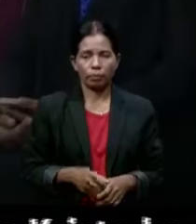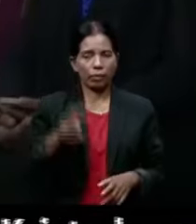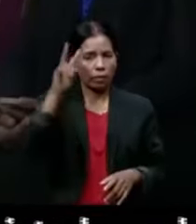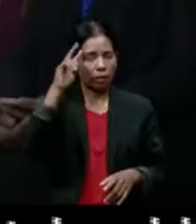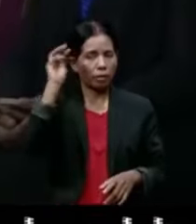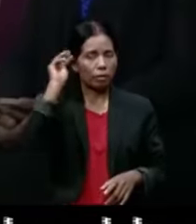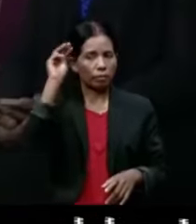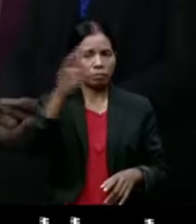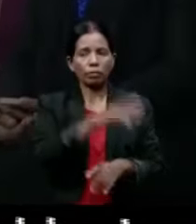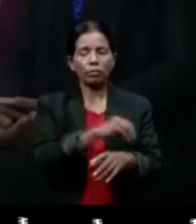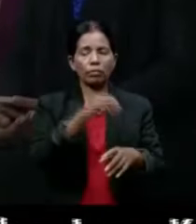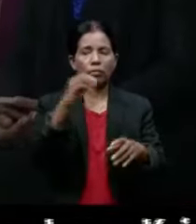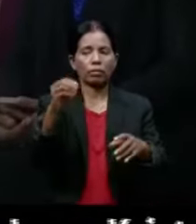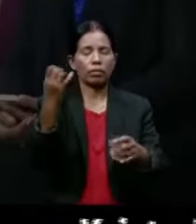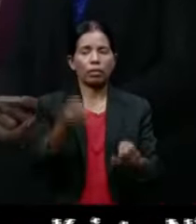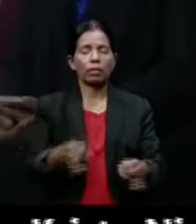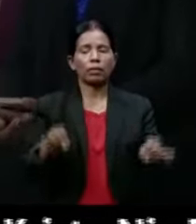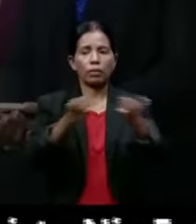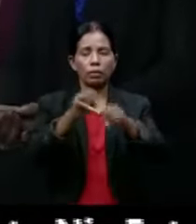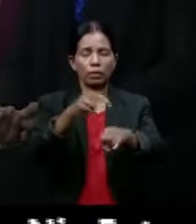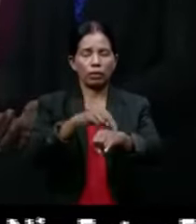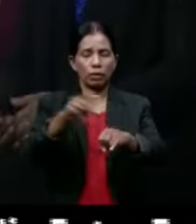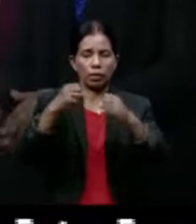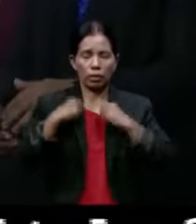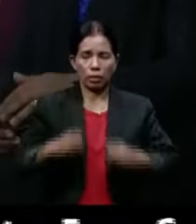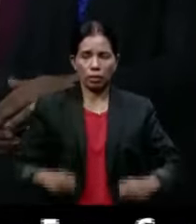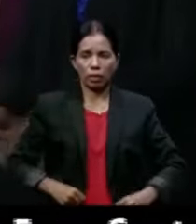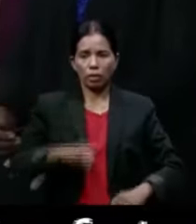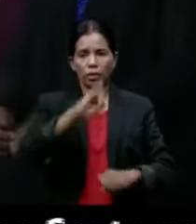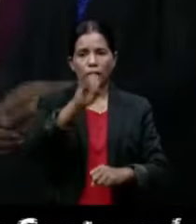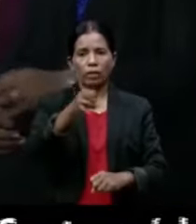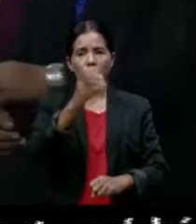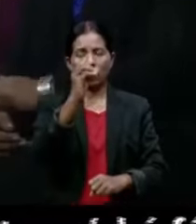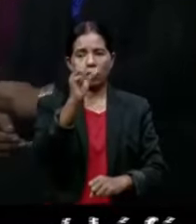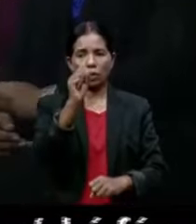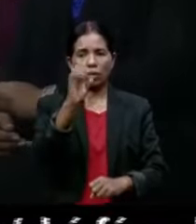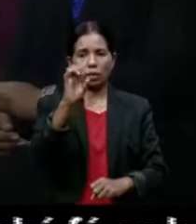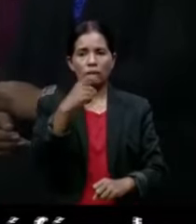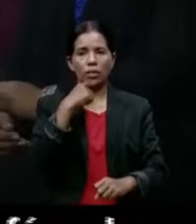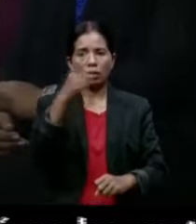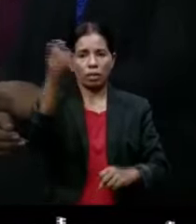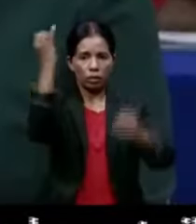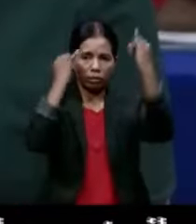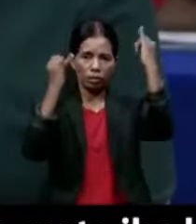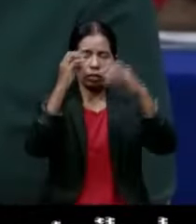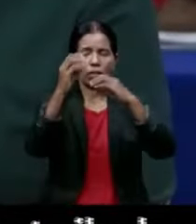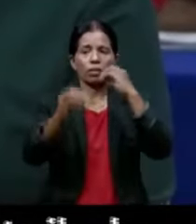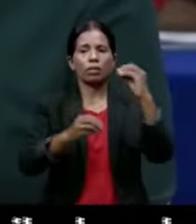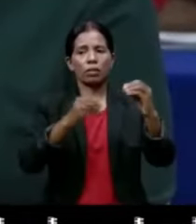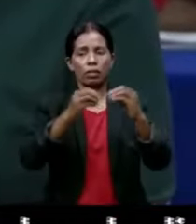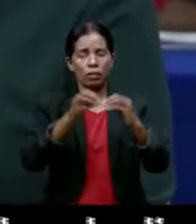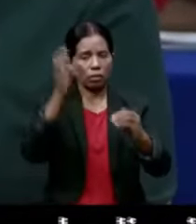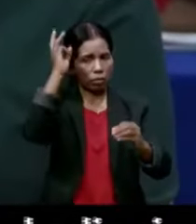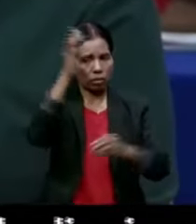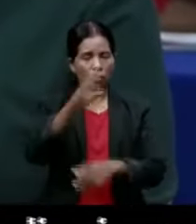Vice-ministro Assunto Fortalecimento Instituto Nacional de Saúde, José dos Reis Magnus, desmente informação né, a relação com